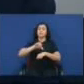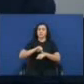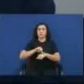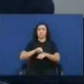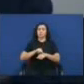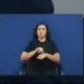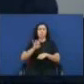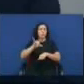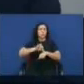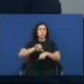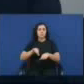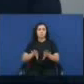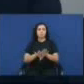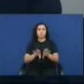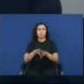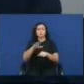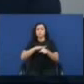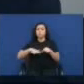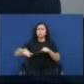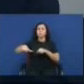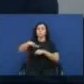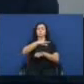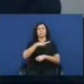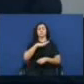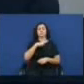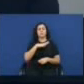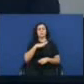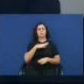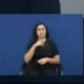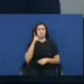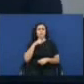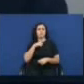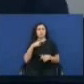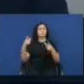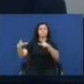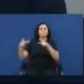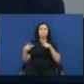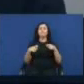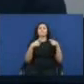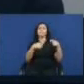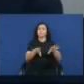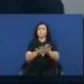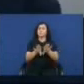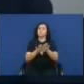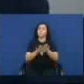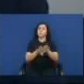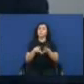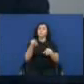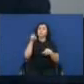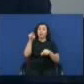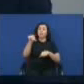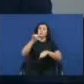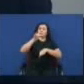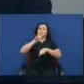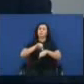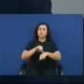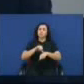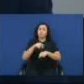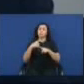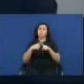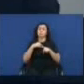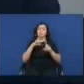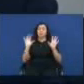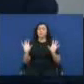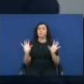não só no centro, mas sim em toda a cidade de Limeira, que a gente tem visto os bairros também, né, mas naquele cantinho ali, que quando tem dia